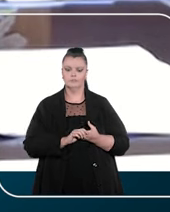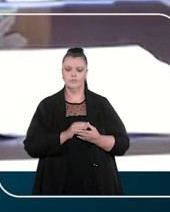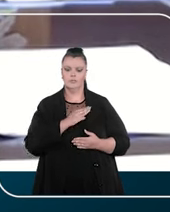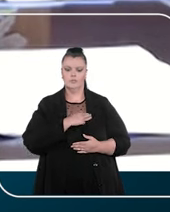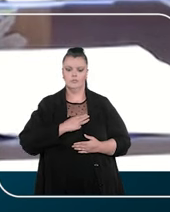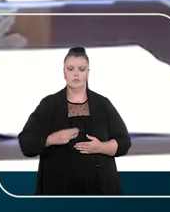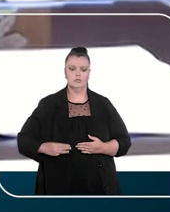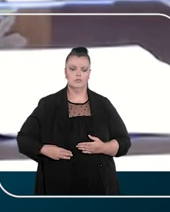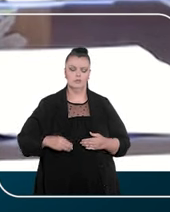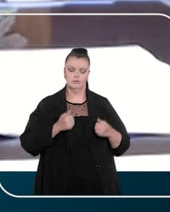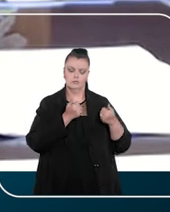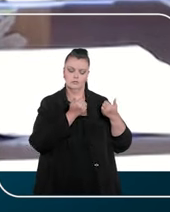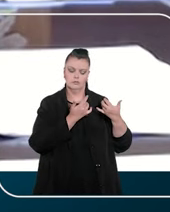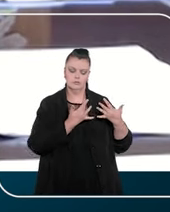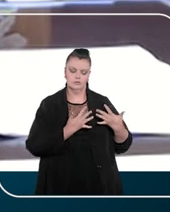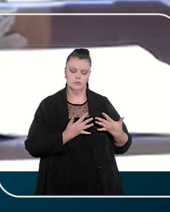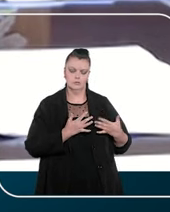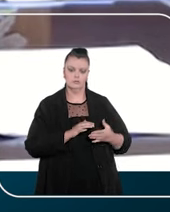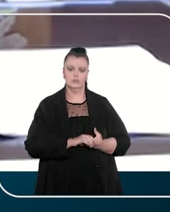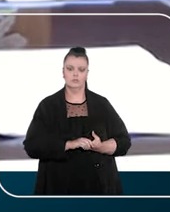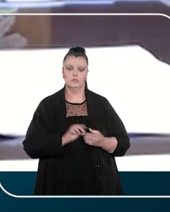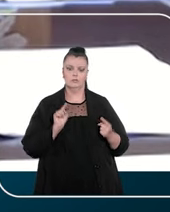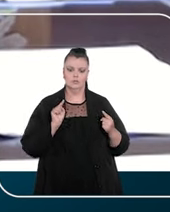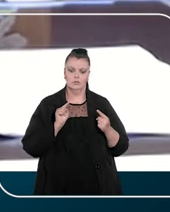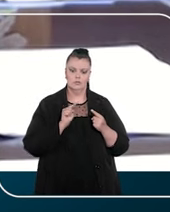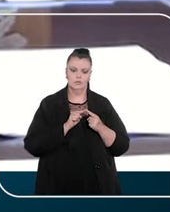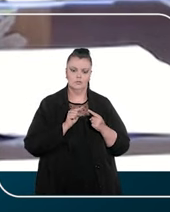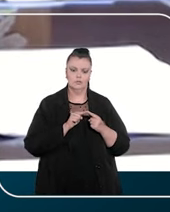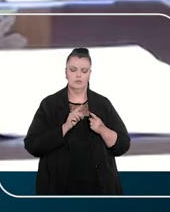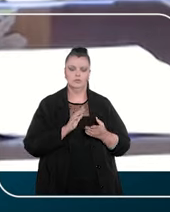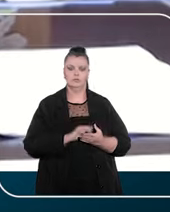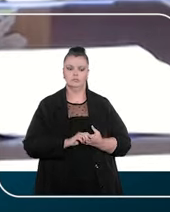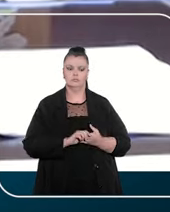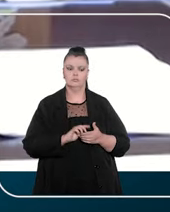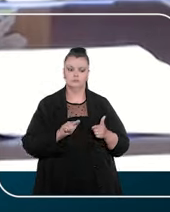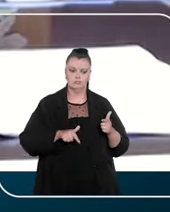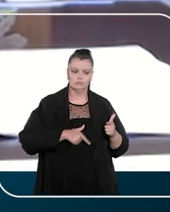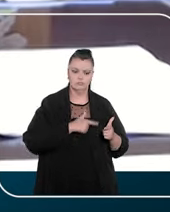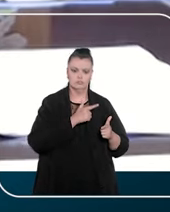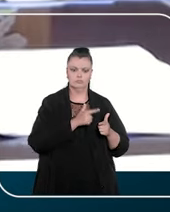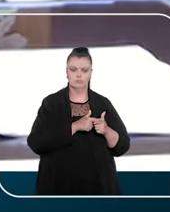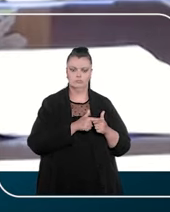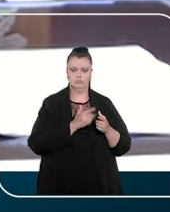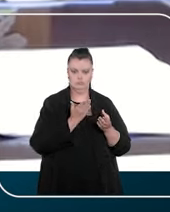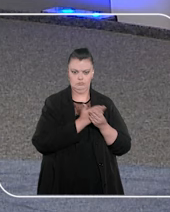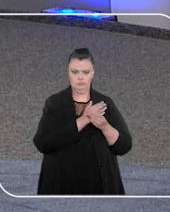tarefa em prol dos repetitivos qualificados.